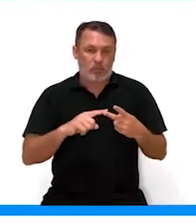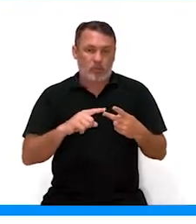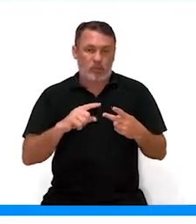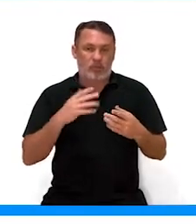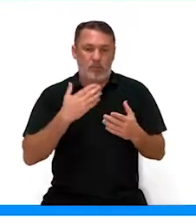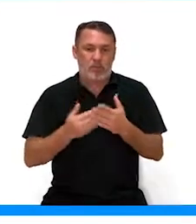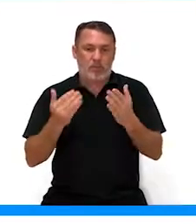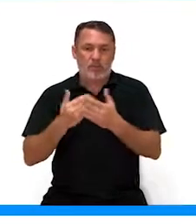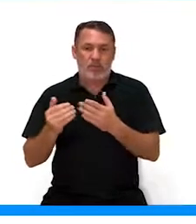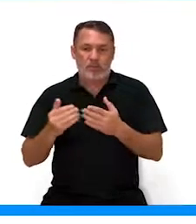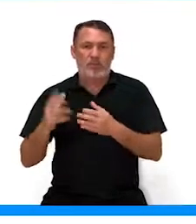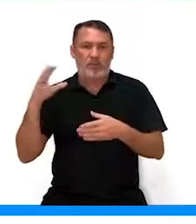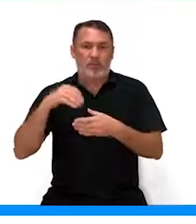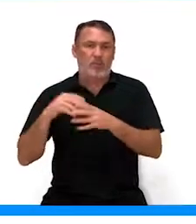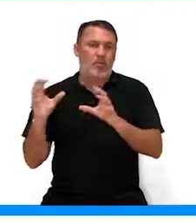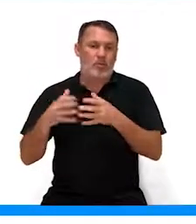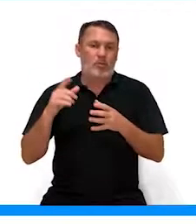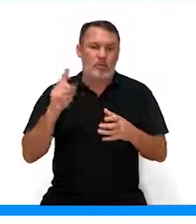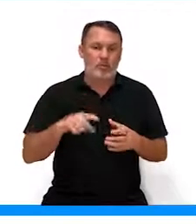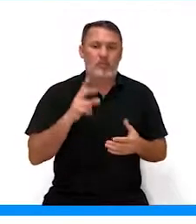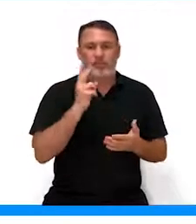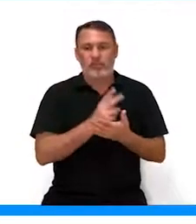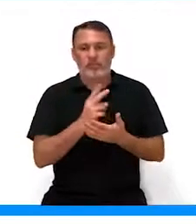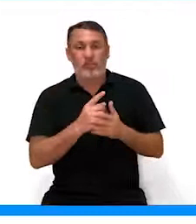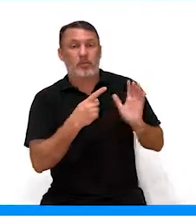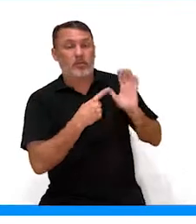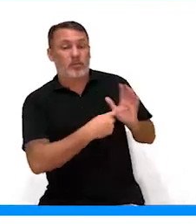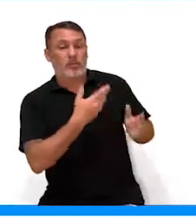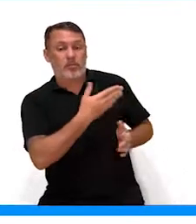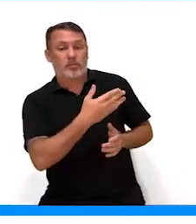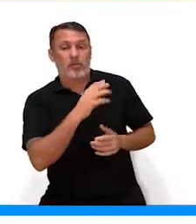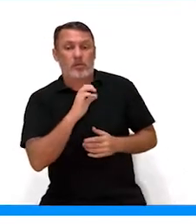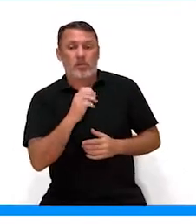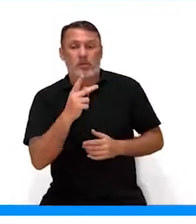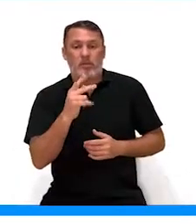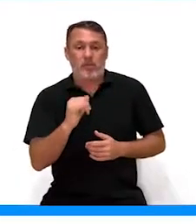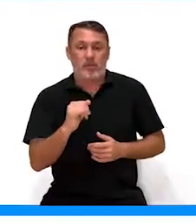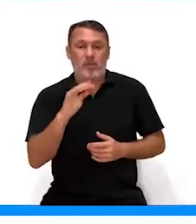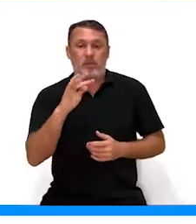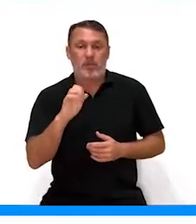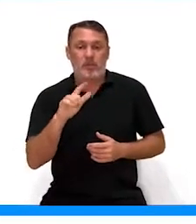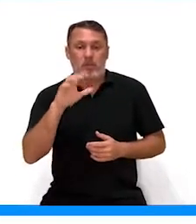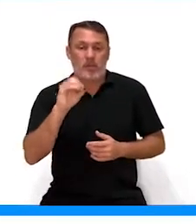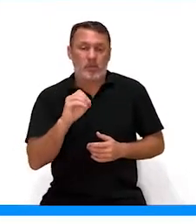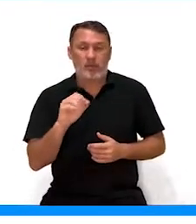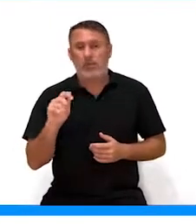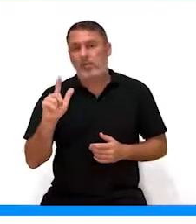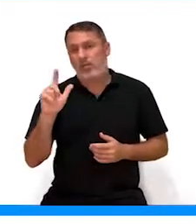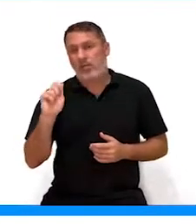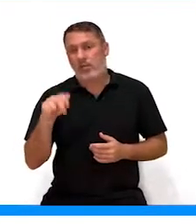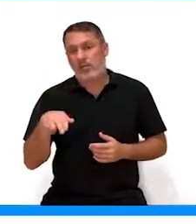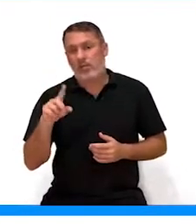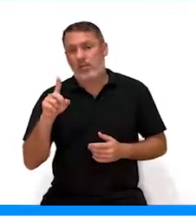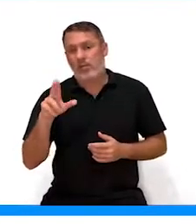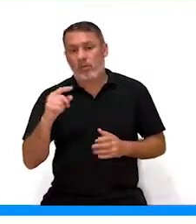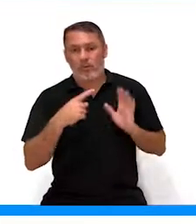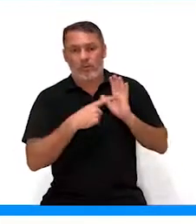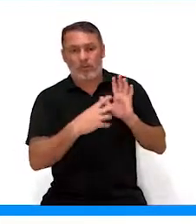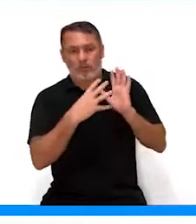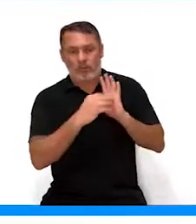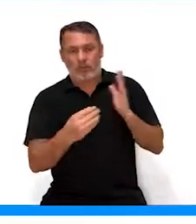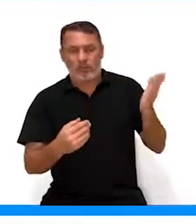perde nada e apócrina perde só a porçãozinha apical. Aí mostrando para vocês como que são elas, ó.